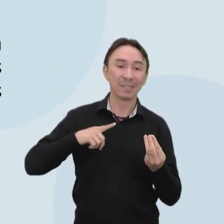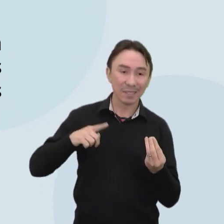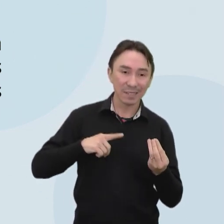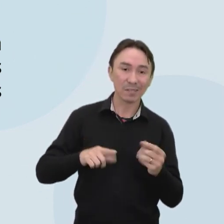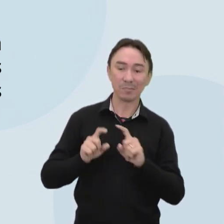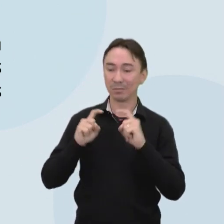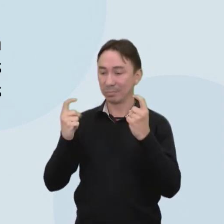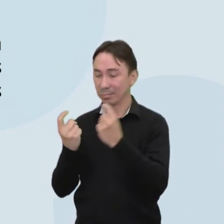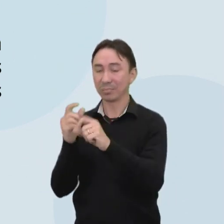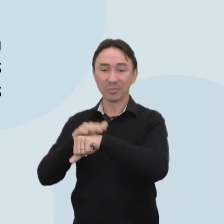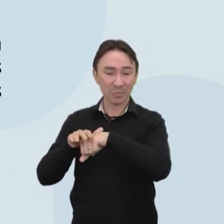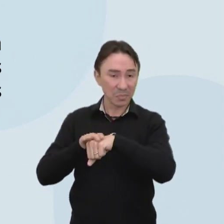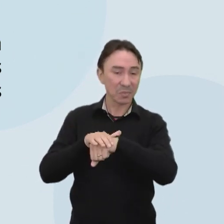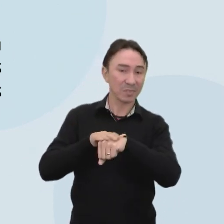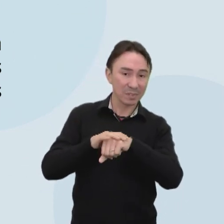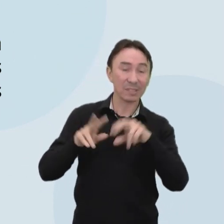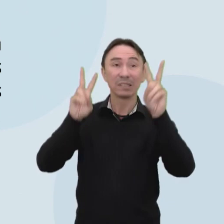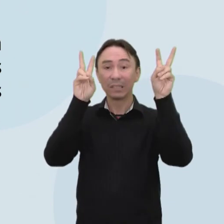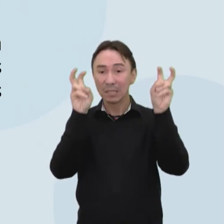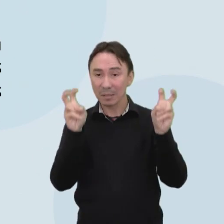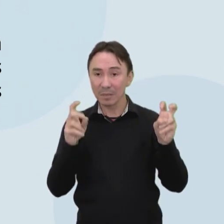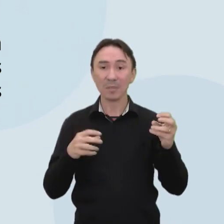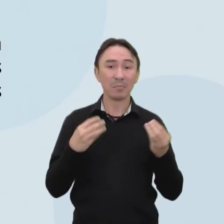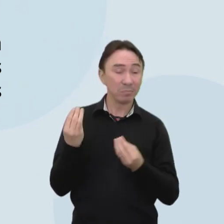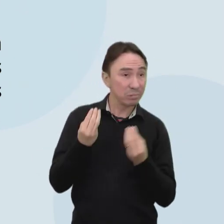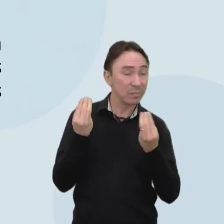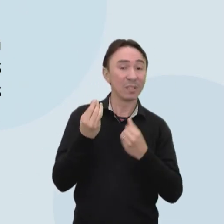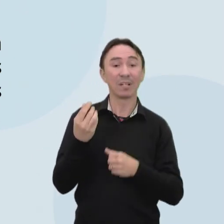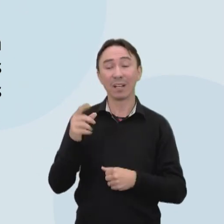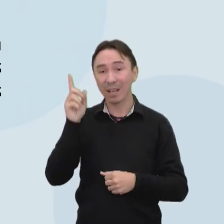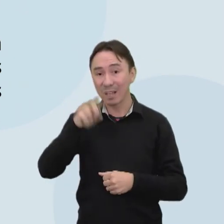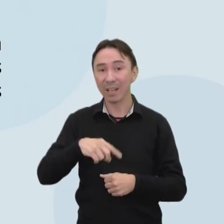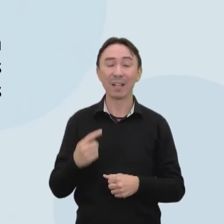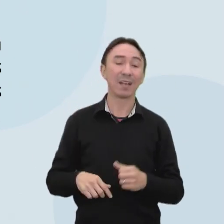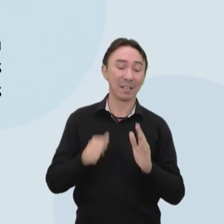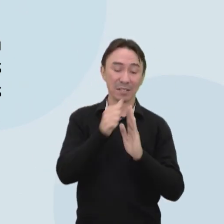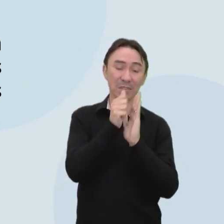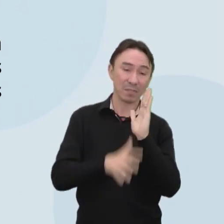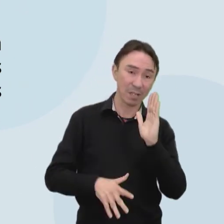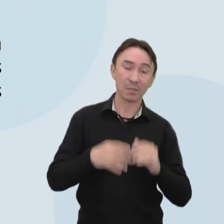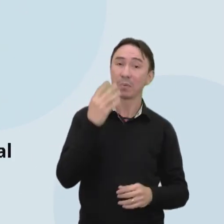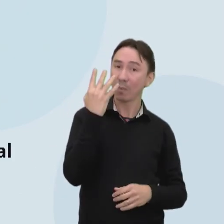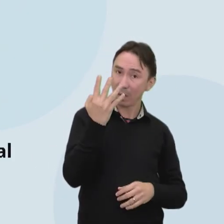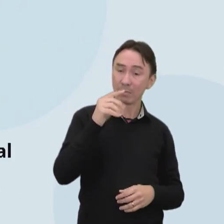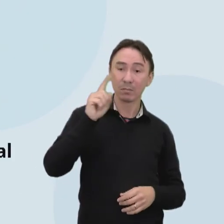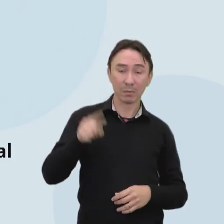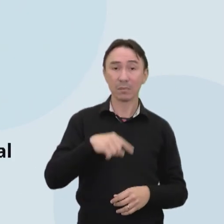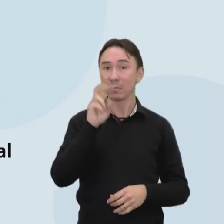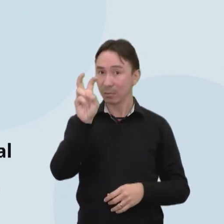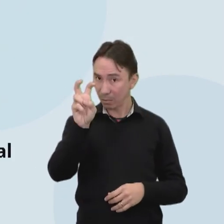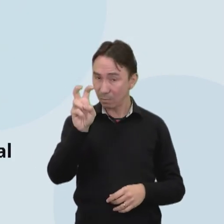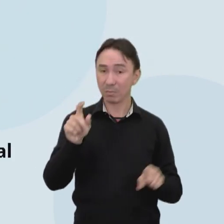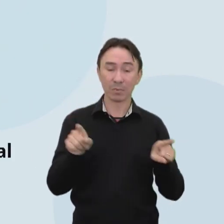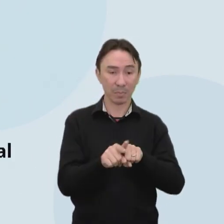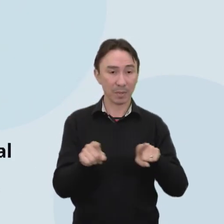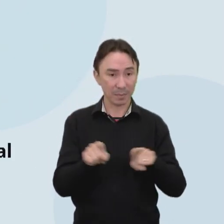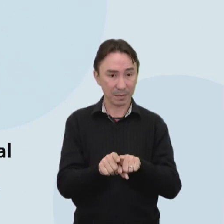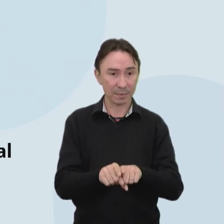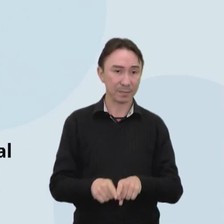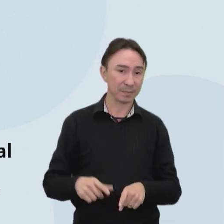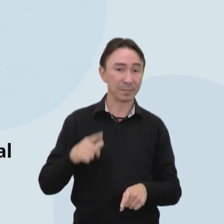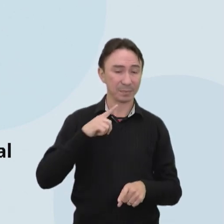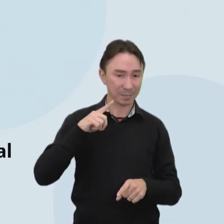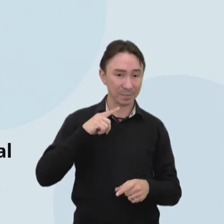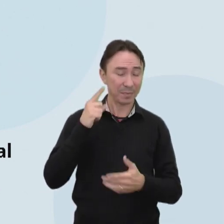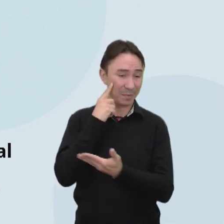temas para poder ajudar a criar os seus textos, porque é o trabalho da atividade 4 e 5, tá? Os suportes que a gente tem aí,